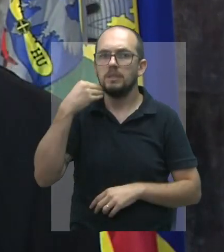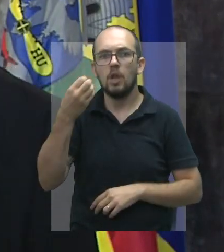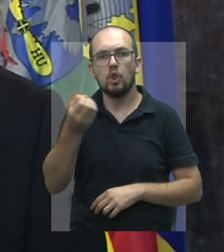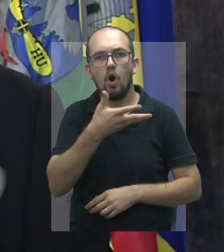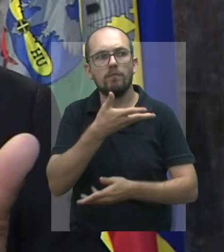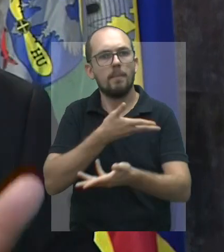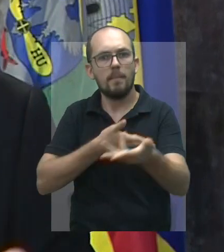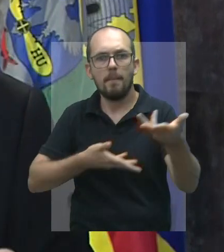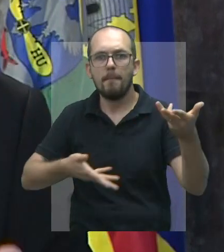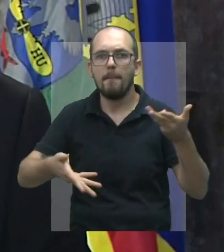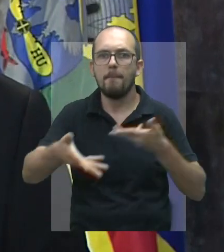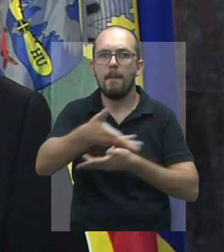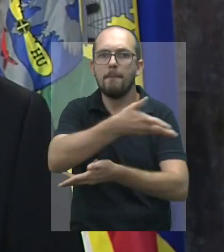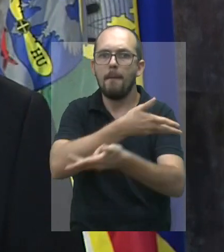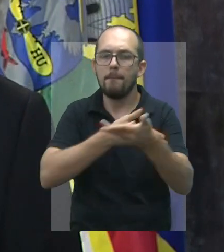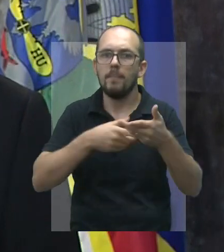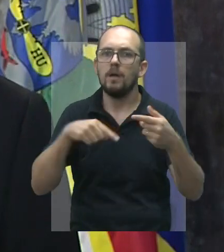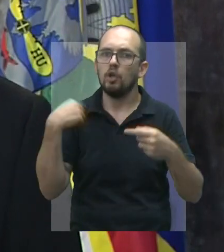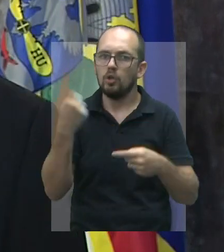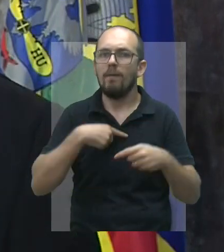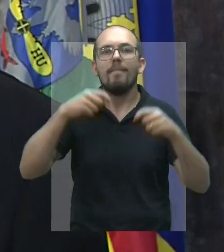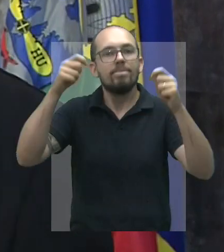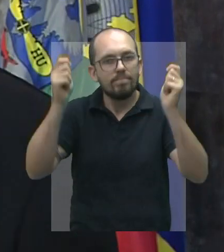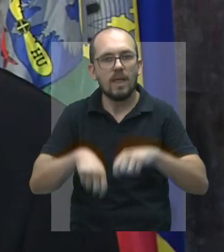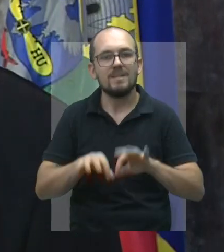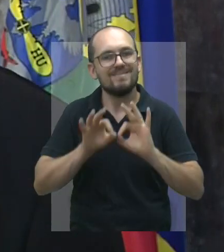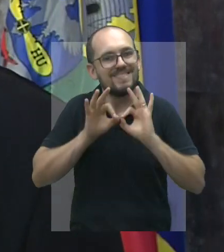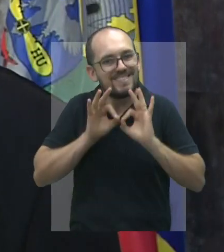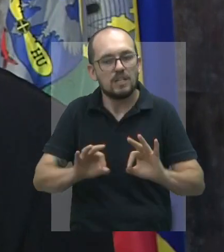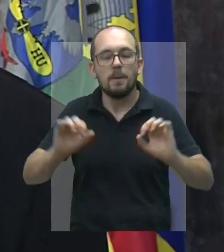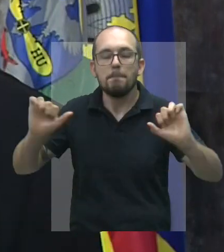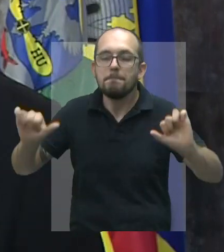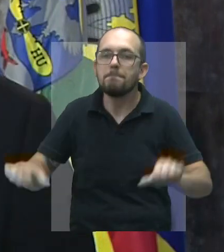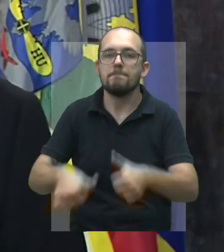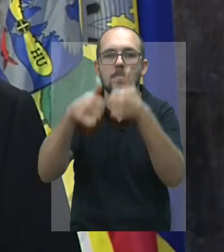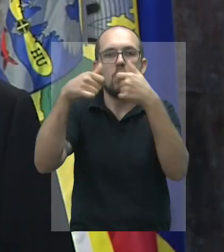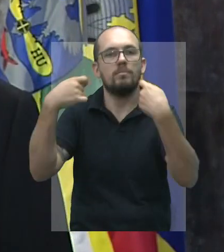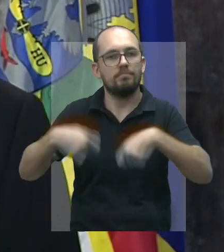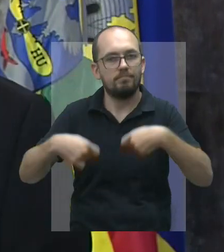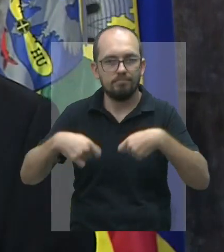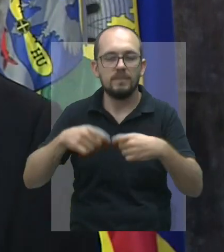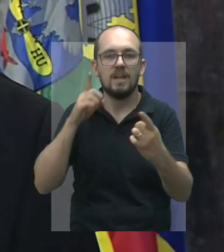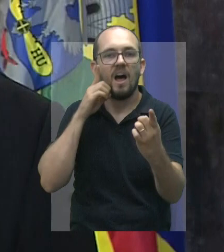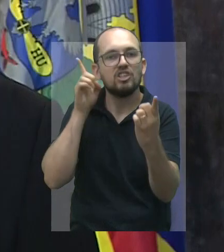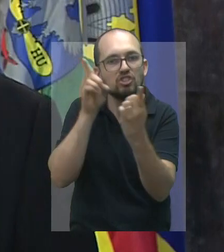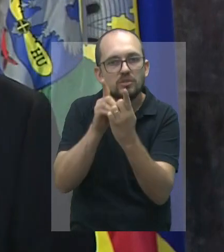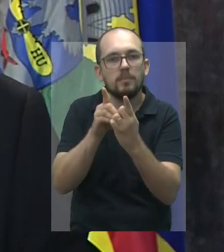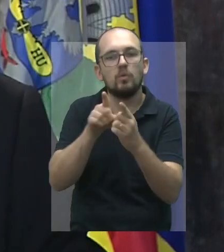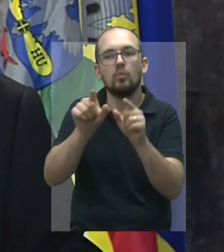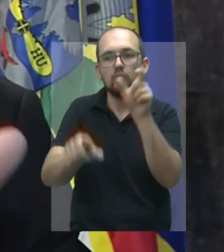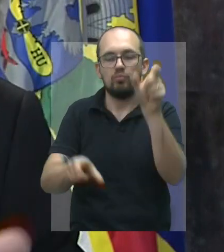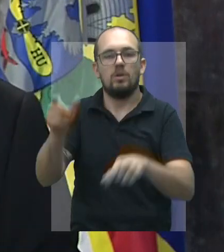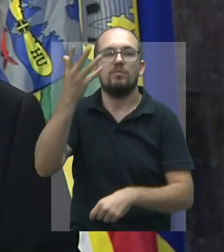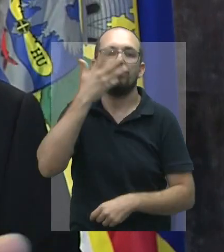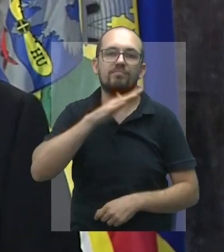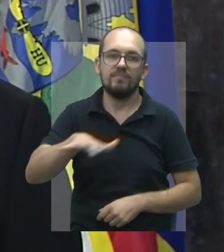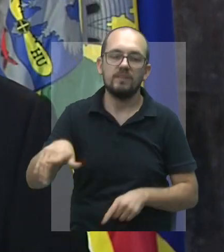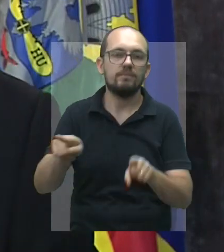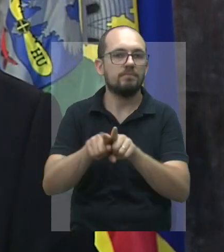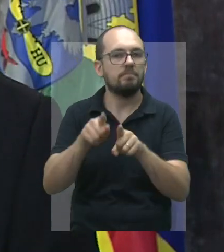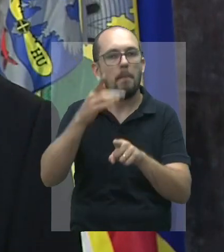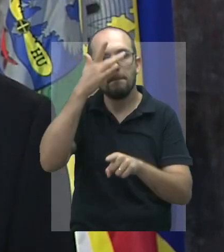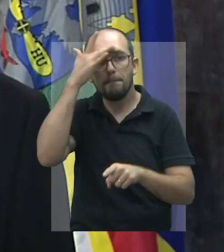estão vindo. Nós temos condições, com certeza, de melhorar muito o atendimento às nossas crianças, às pessoas